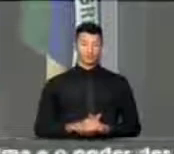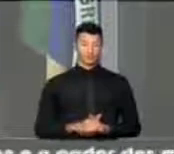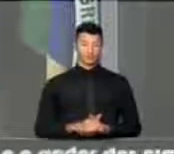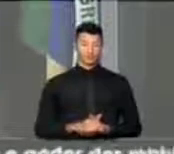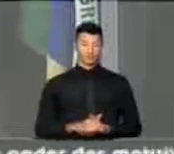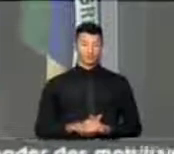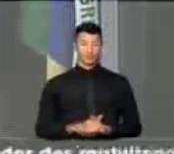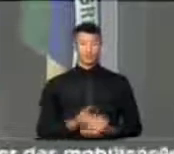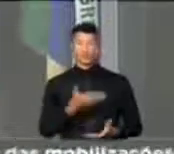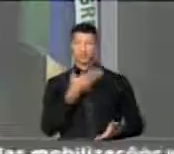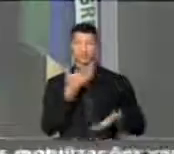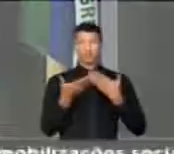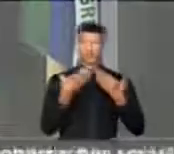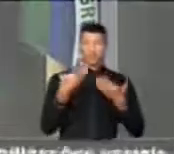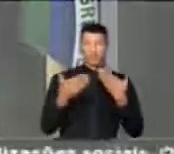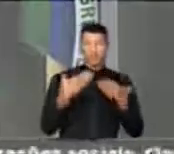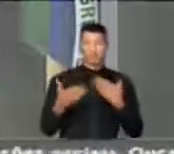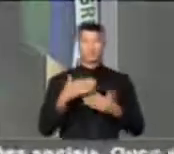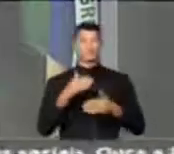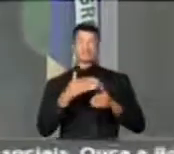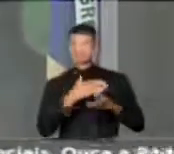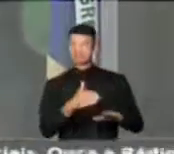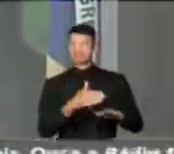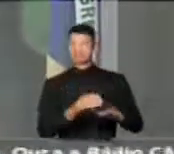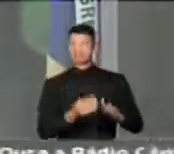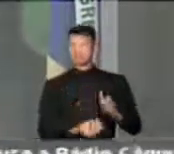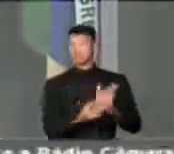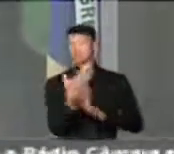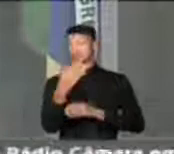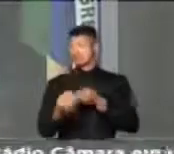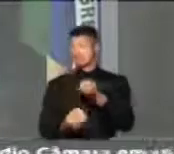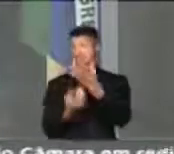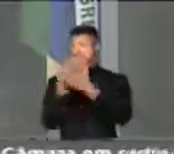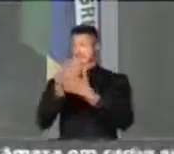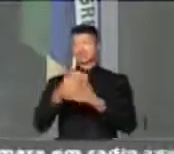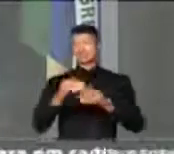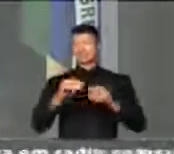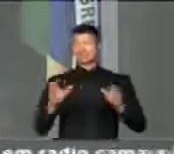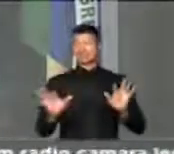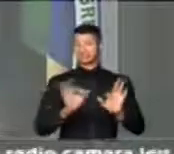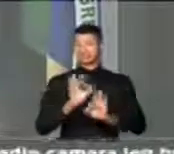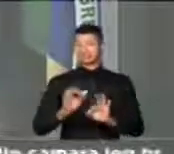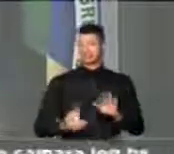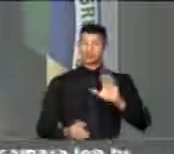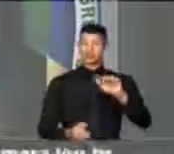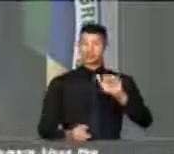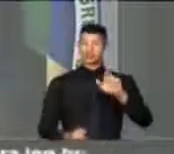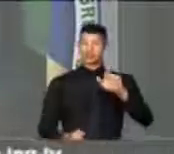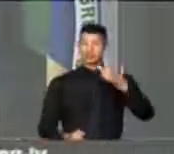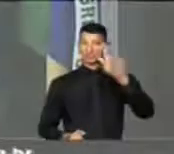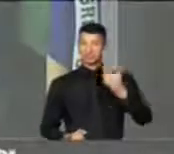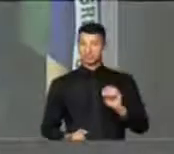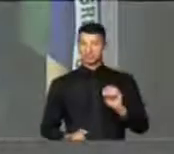Esse bate-boca que começa a surgir para preenchimento de cargos,